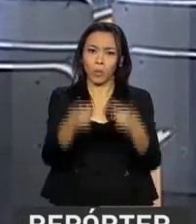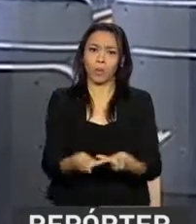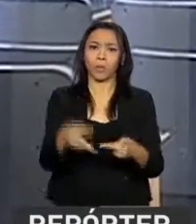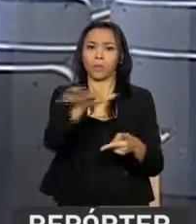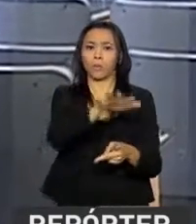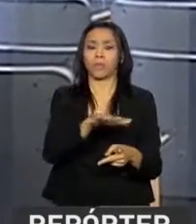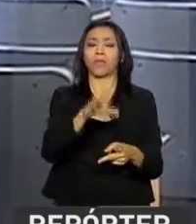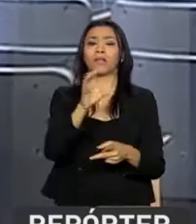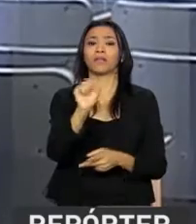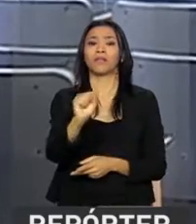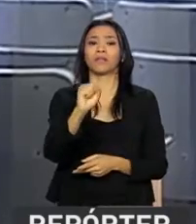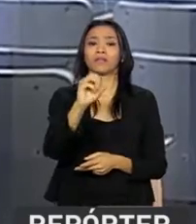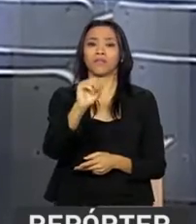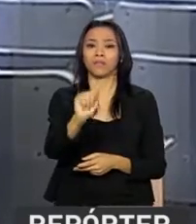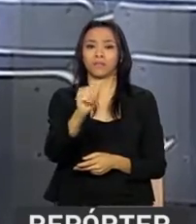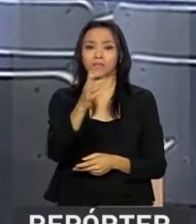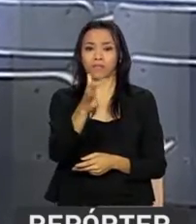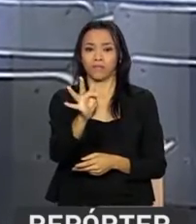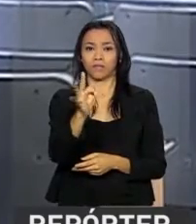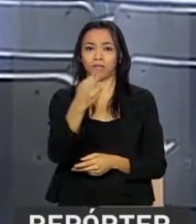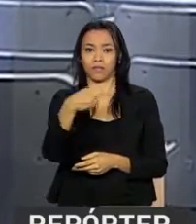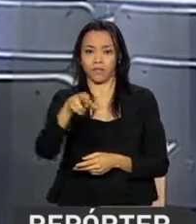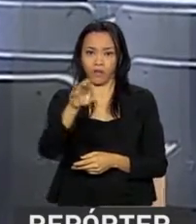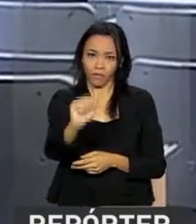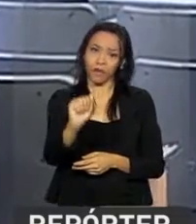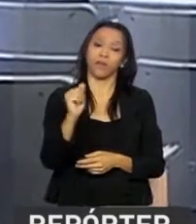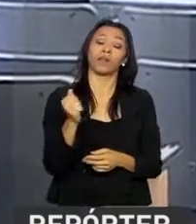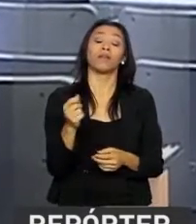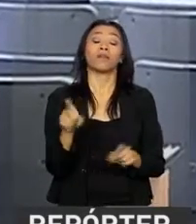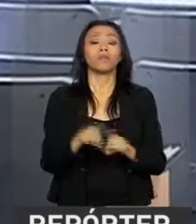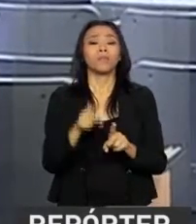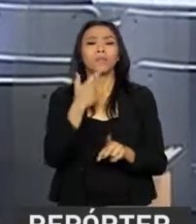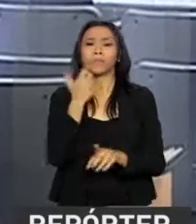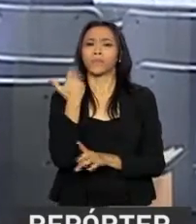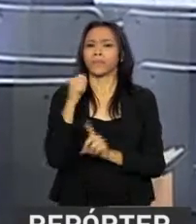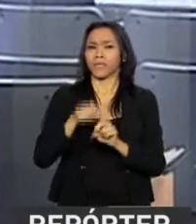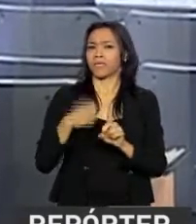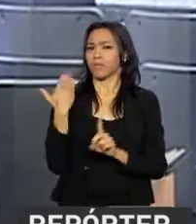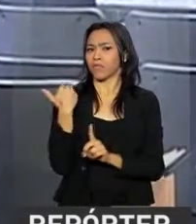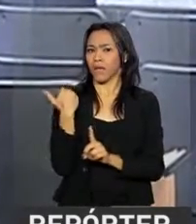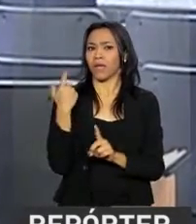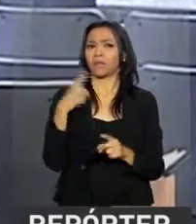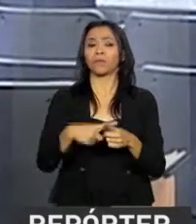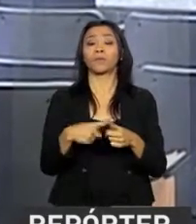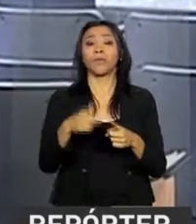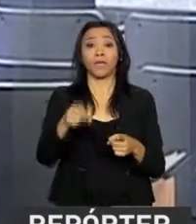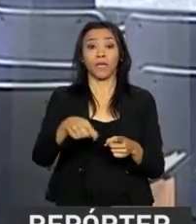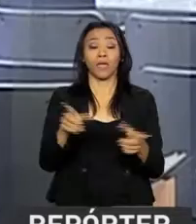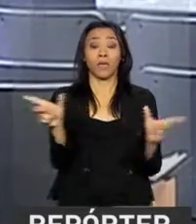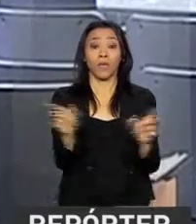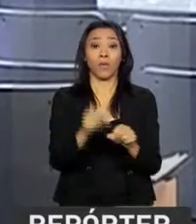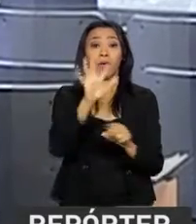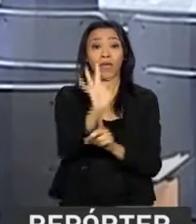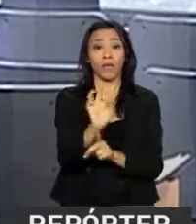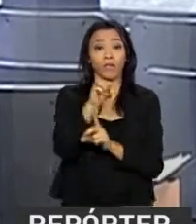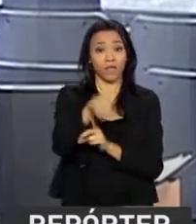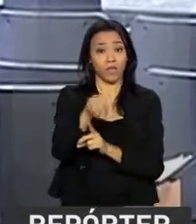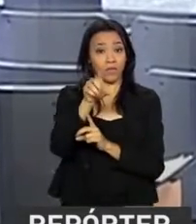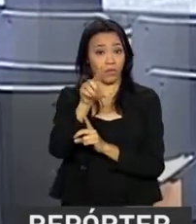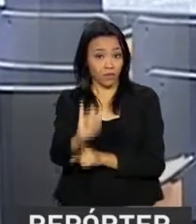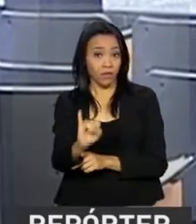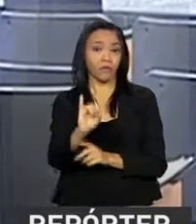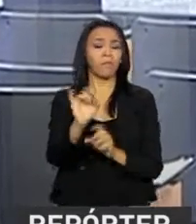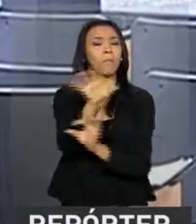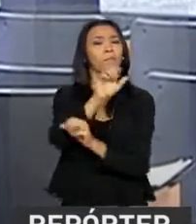de recursos para o agronegócio recentemente no mês passado o conselho monetário nacional mudou as regras para cá a